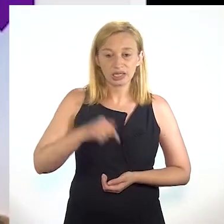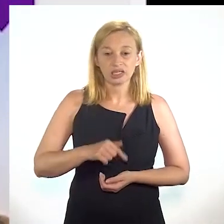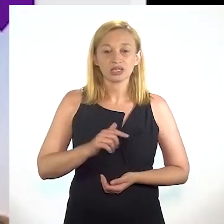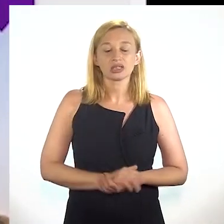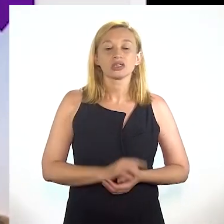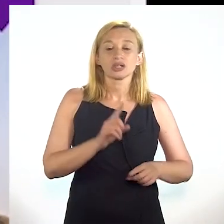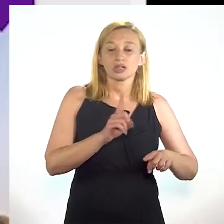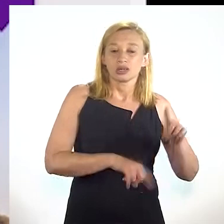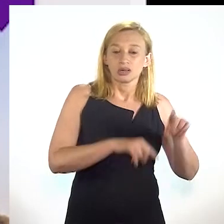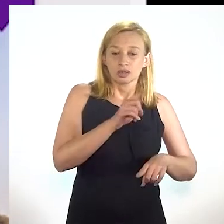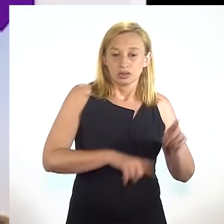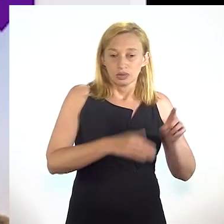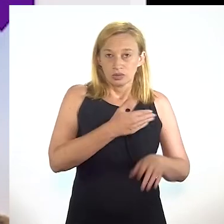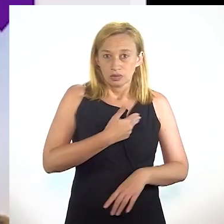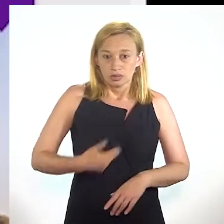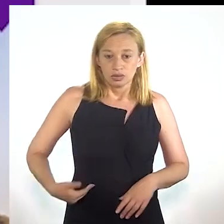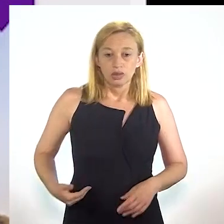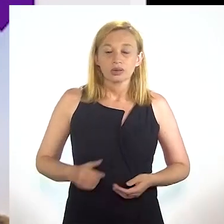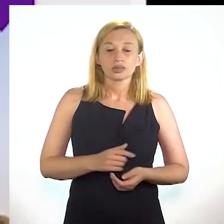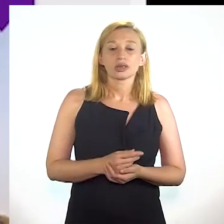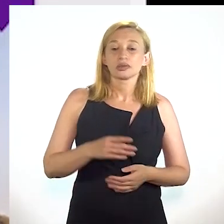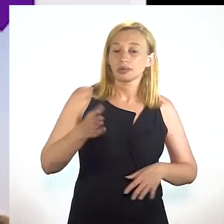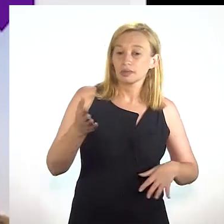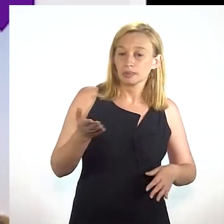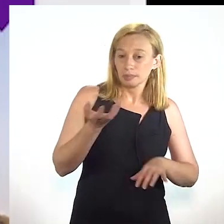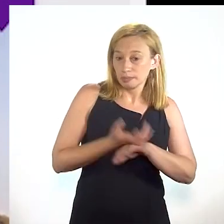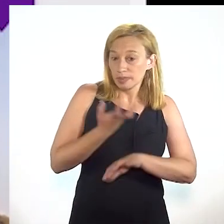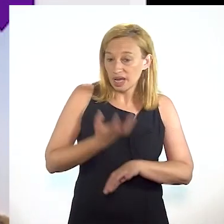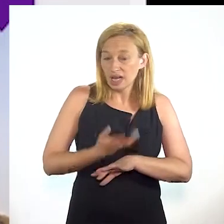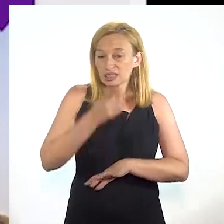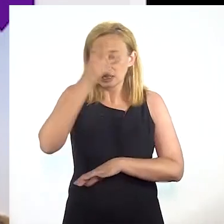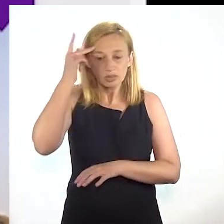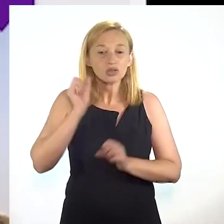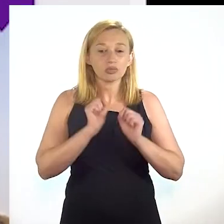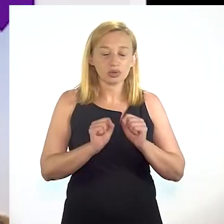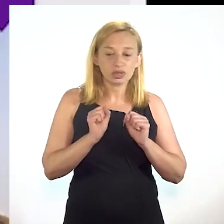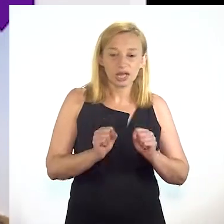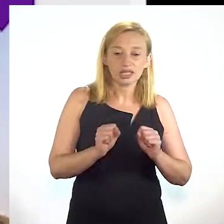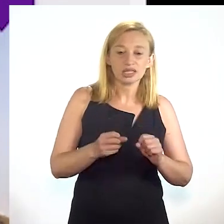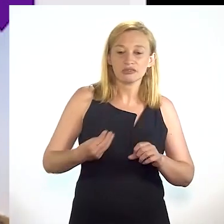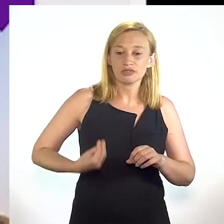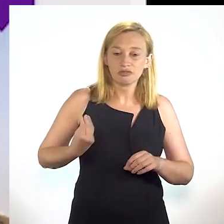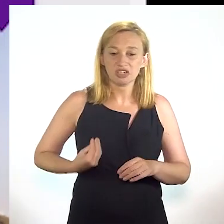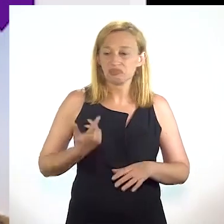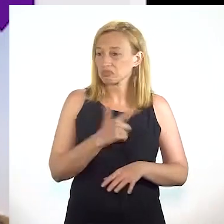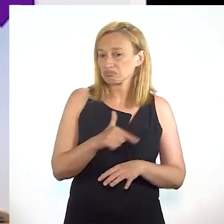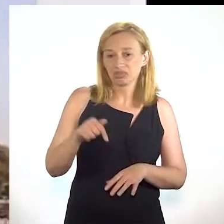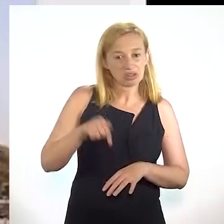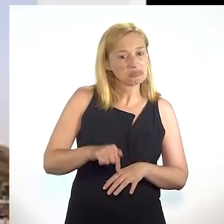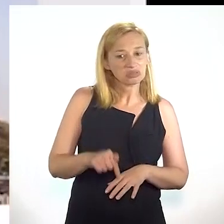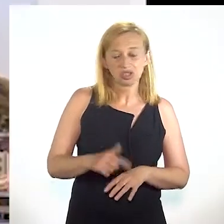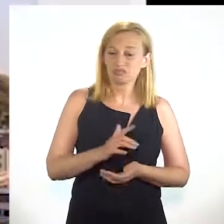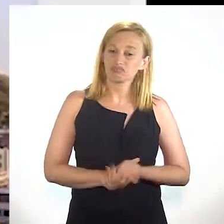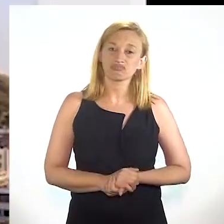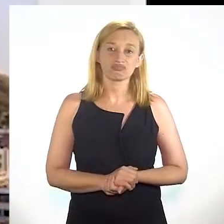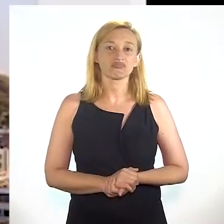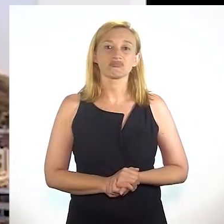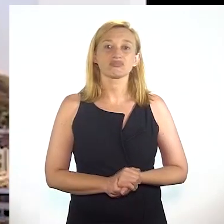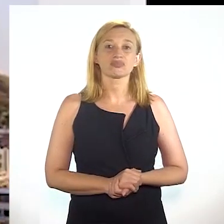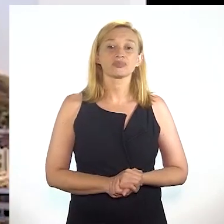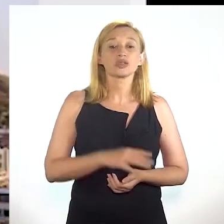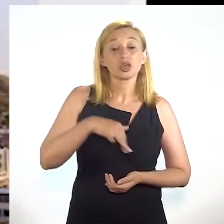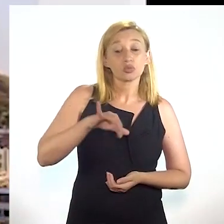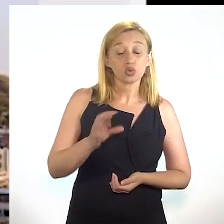terem uma ideia, aqui nem equipamentos públicos como praças, né, que as pessoas pudessem conviver, a gente não tem isso aqui